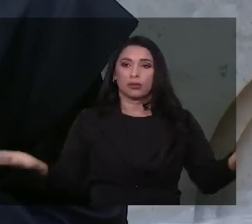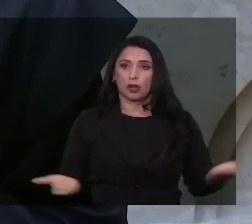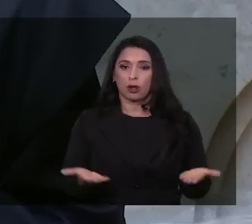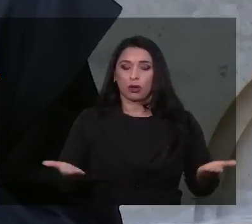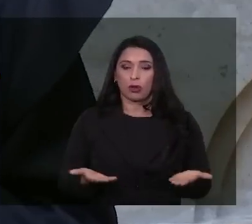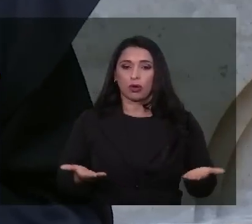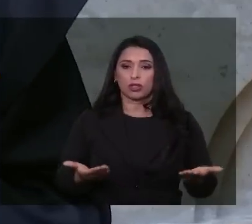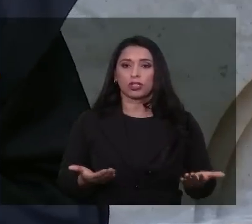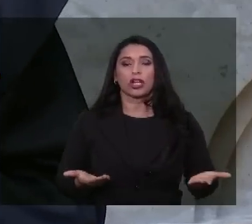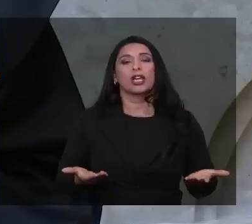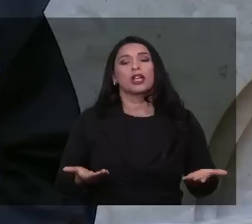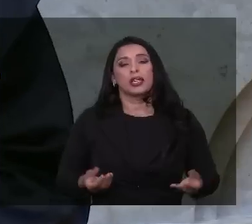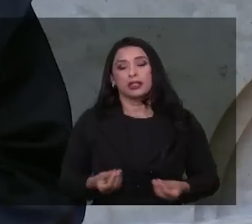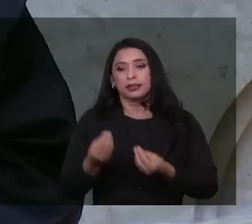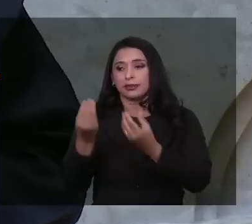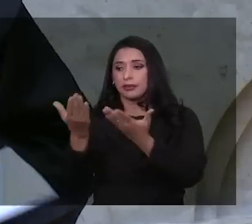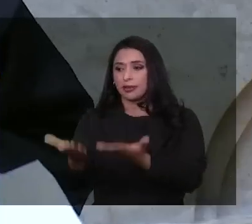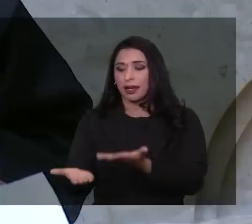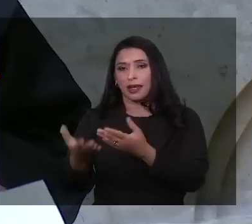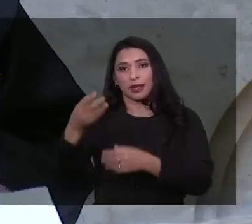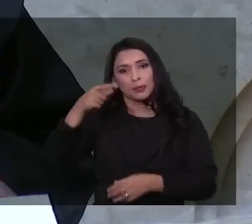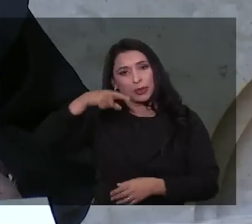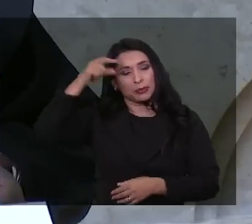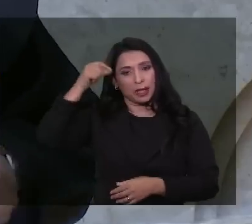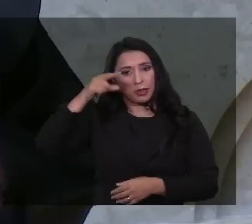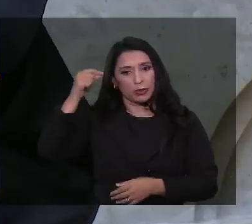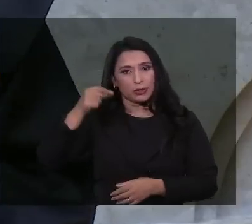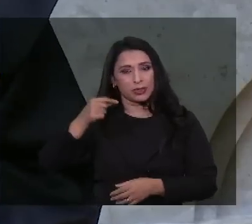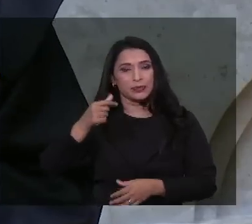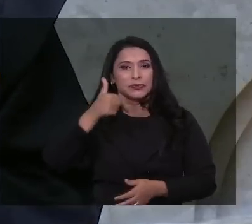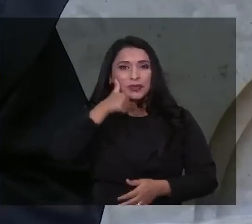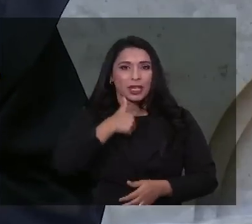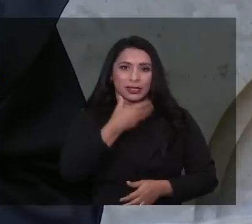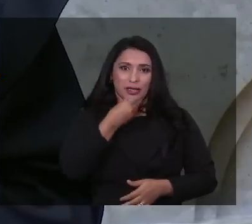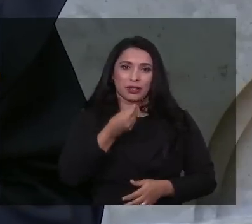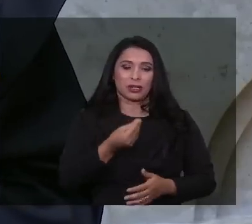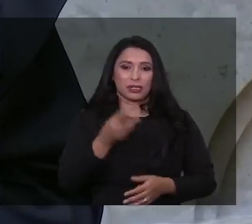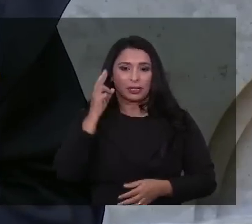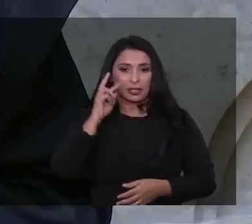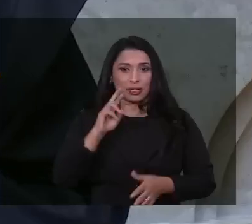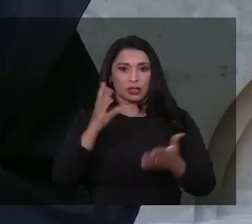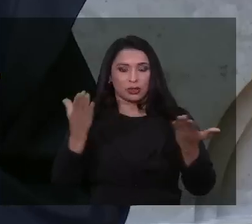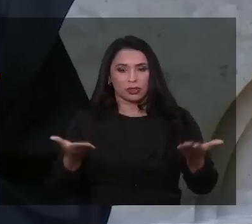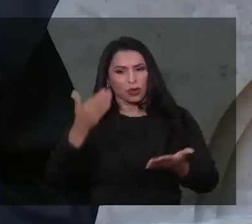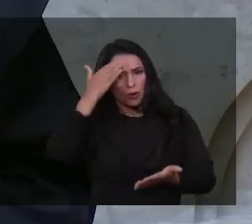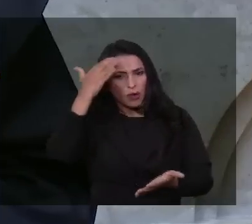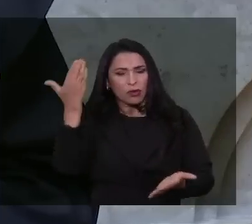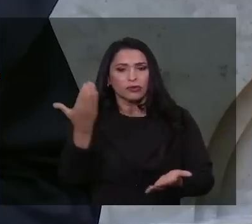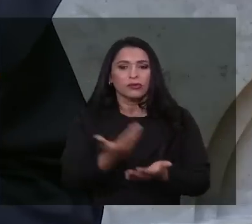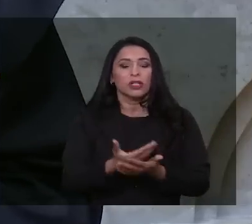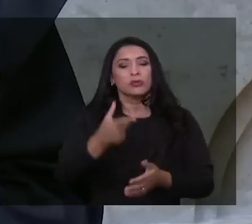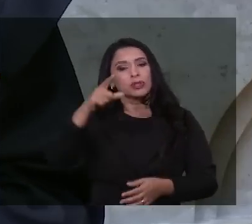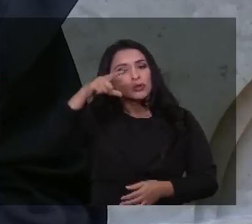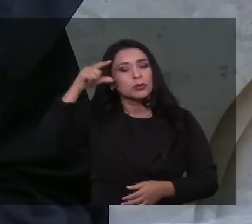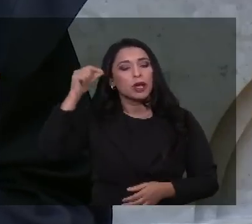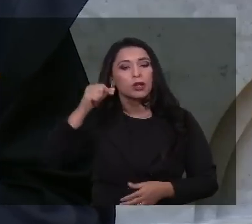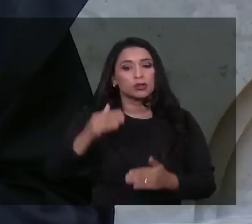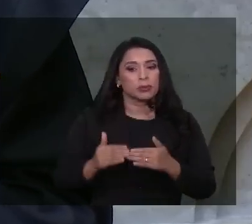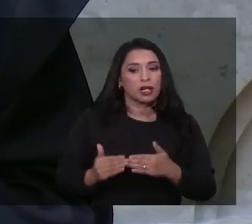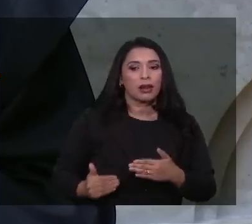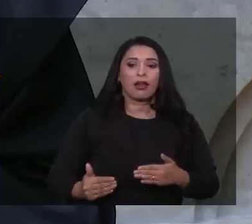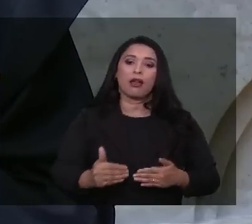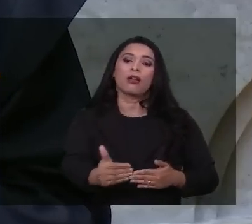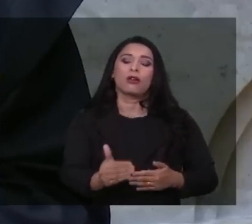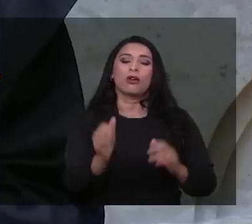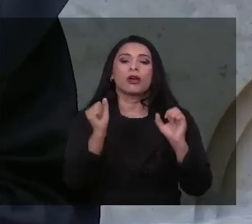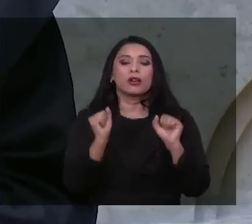do ministro Roberto Barroso. Senhoras e senhores, confiamos no ministro Roberto Barroso para que, a partir de agora,